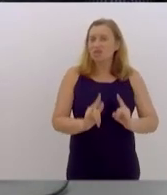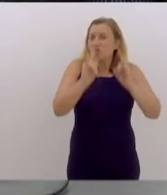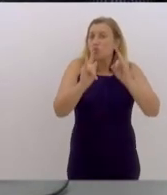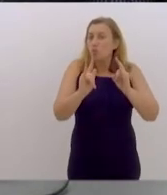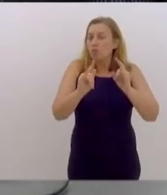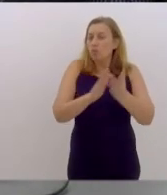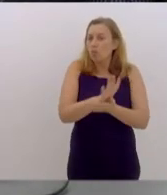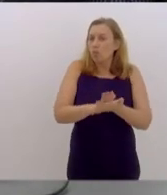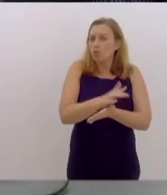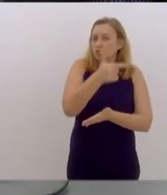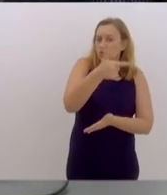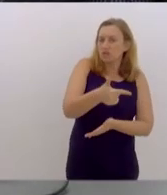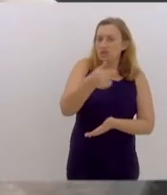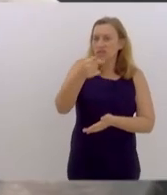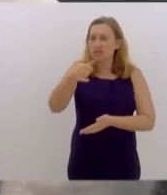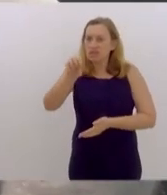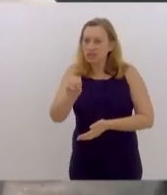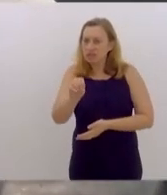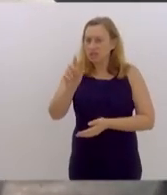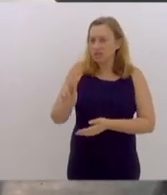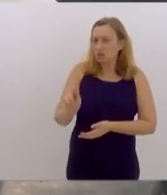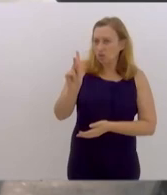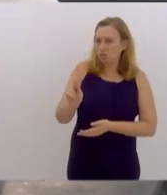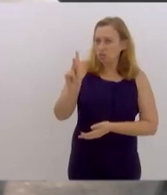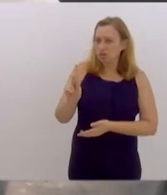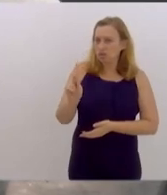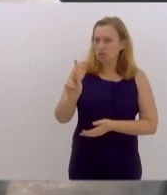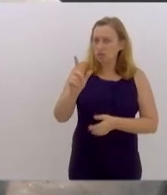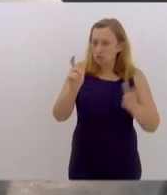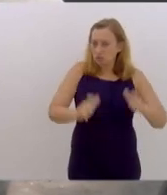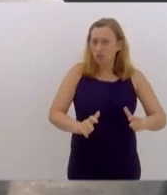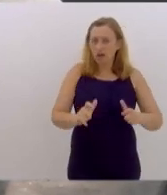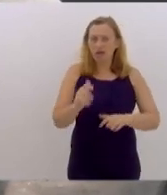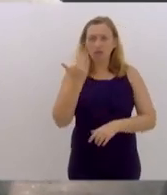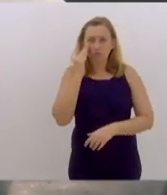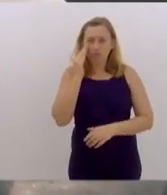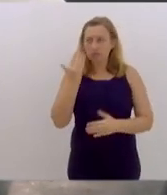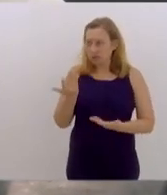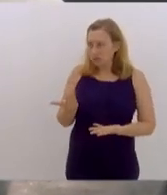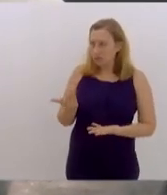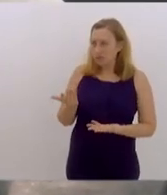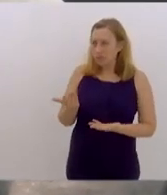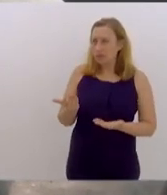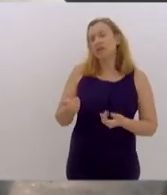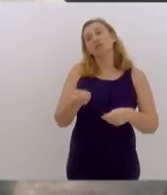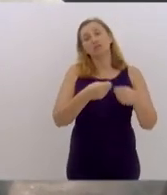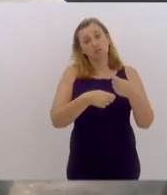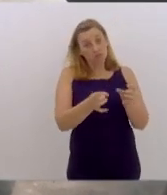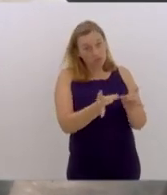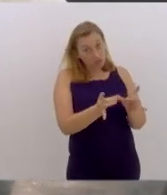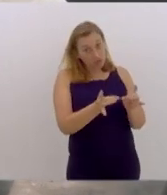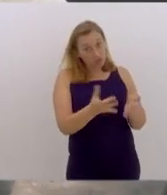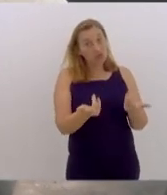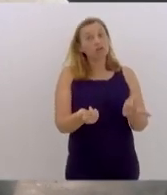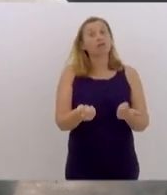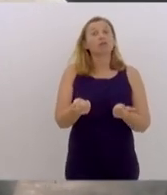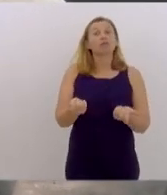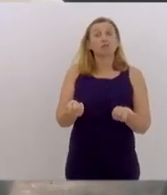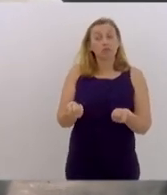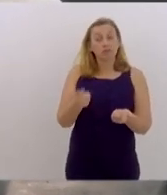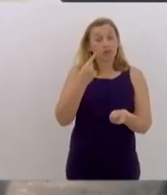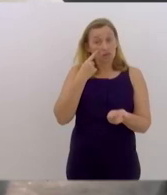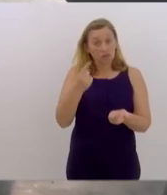ao longo dos 270 Km dá da rede está sendo comercializada em promoção que você tem que está sendo